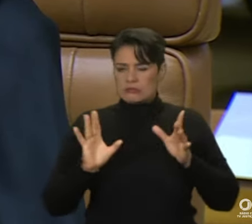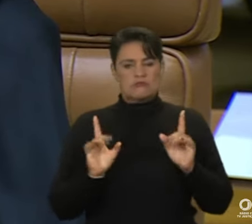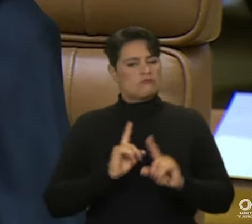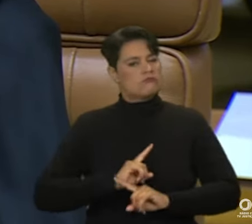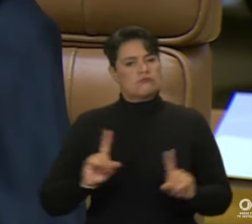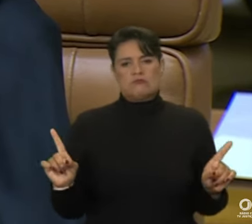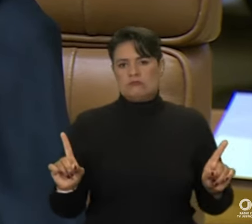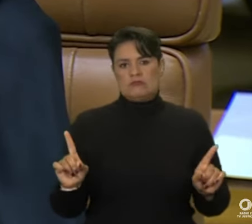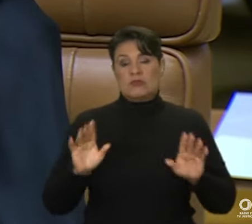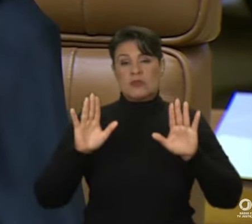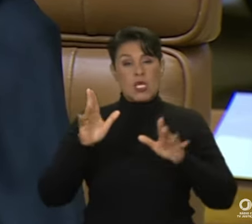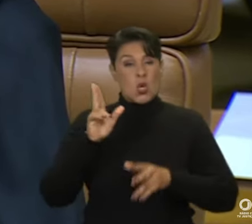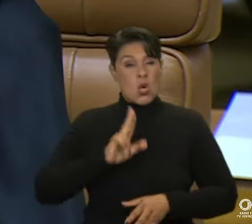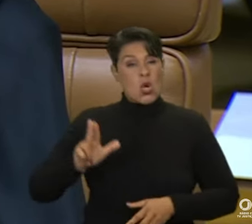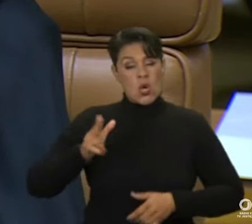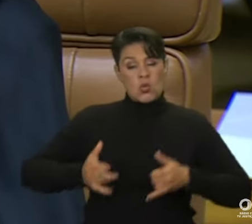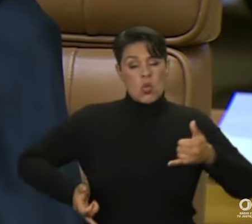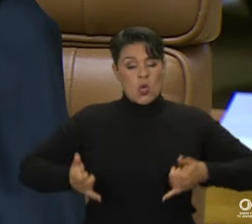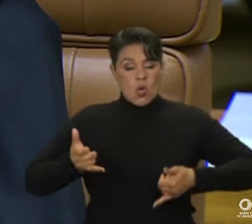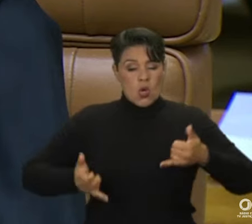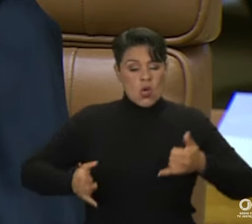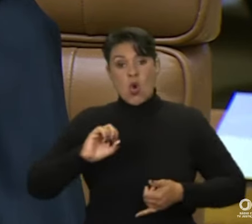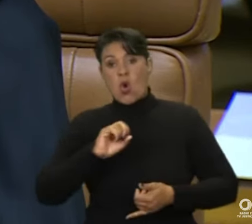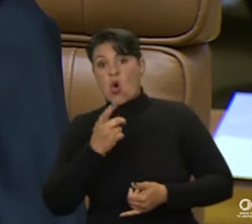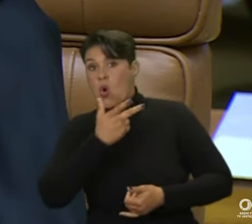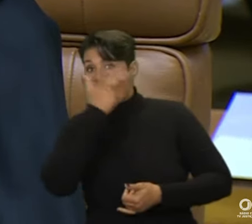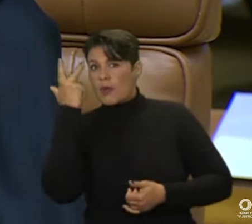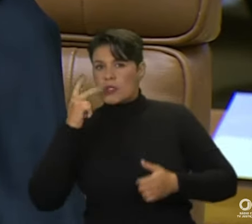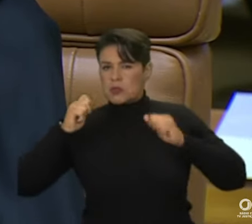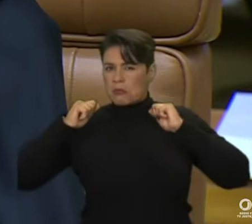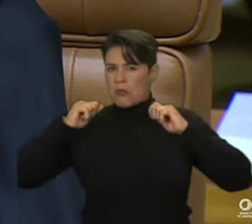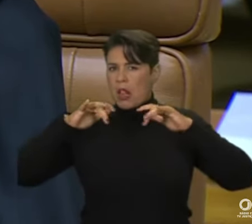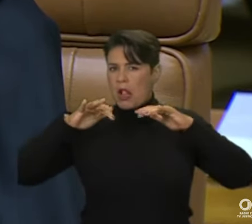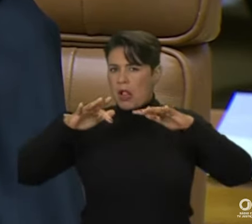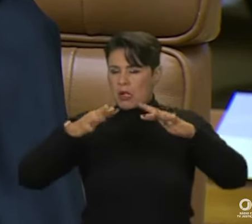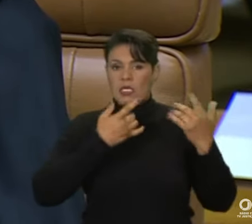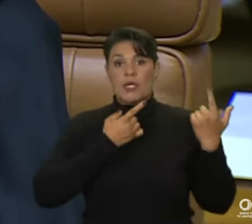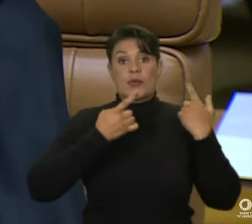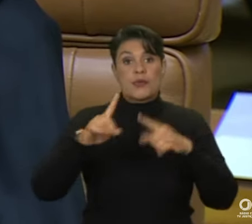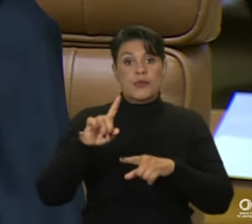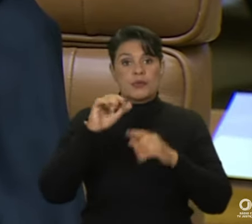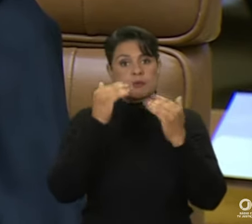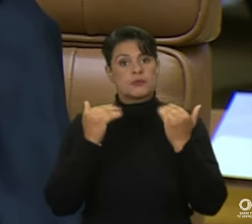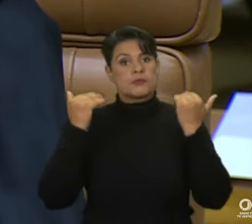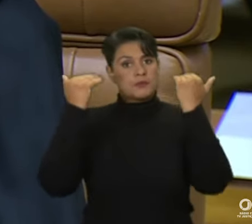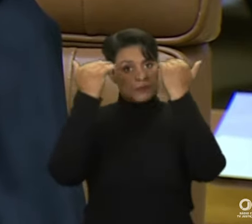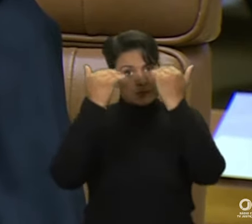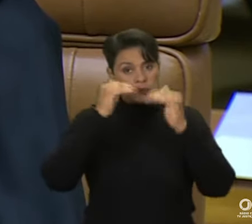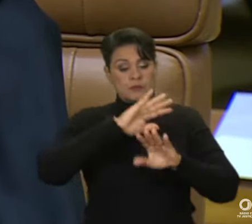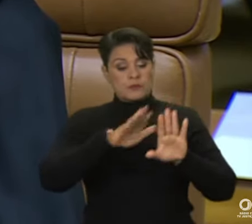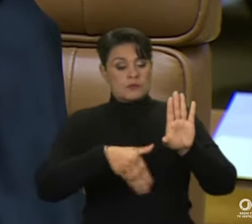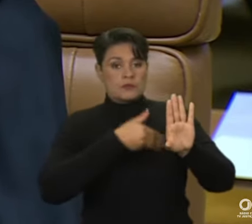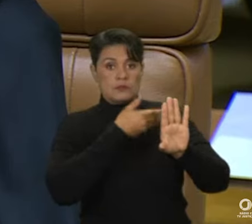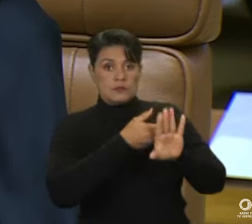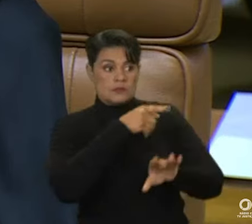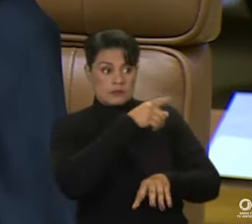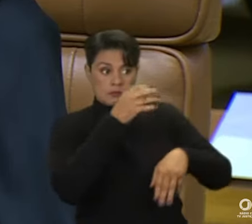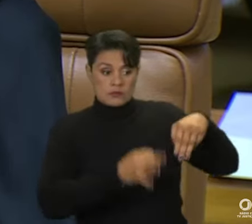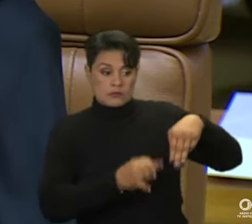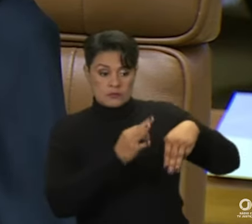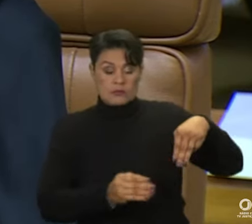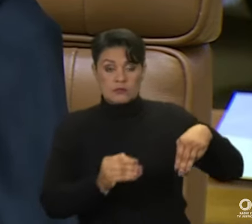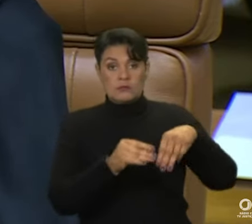divulgar de forma sistemática ataques ao Supremo, ameaças pessoais aos ministros e a seus familiares,